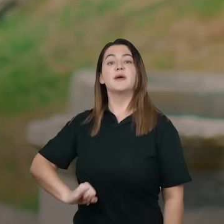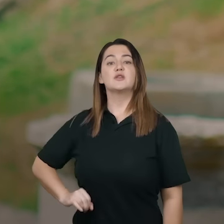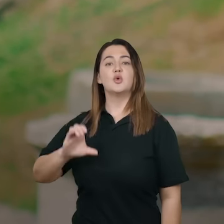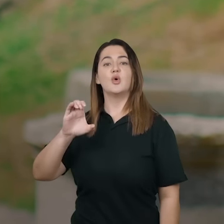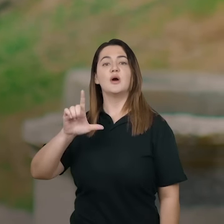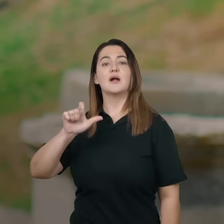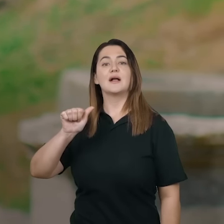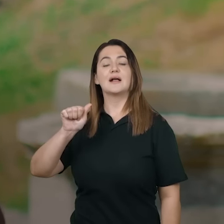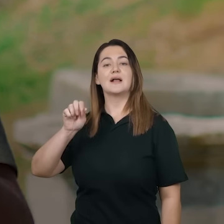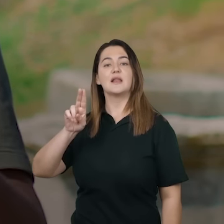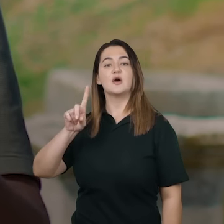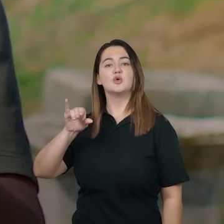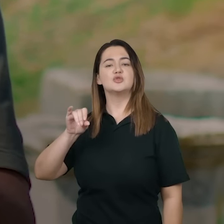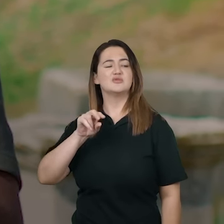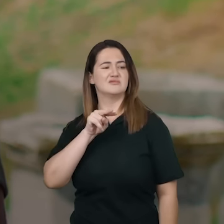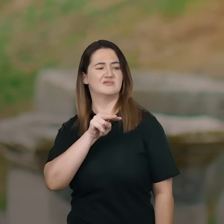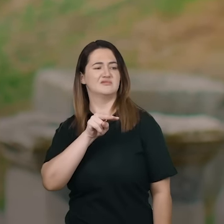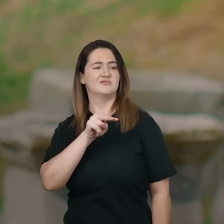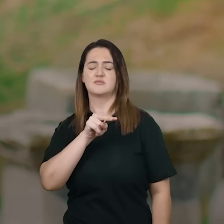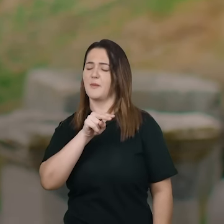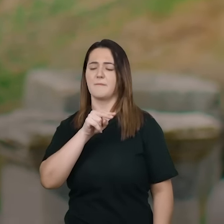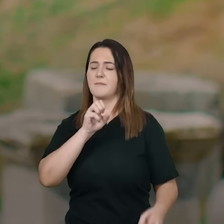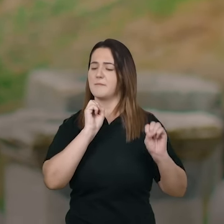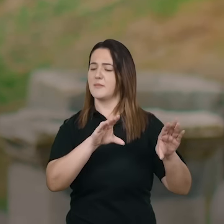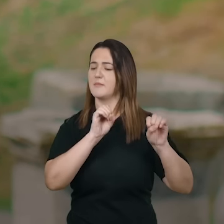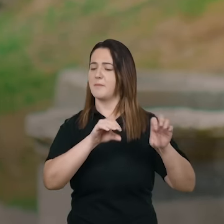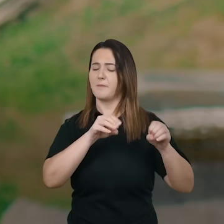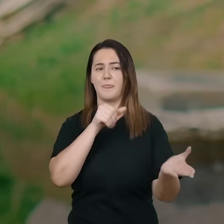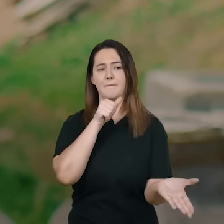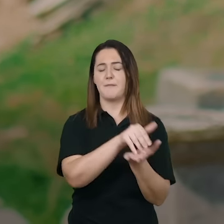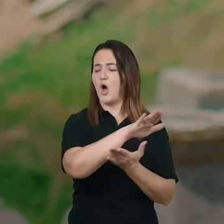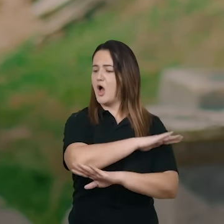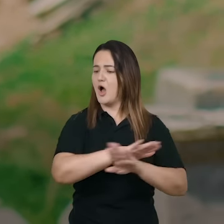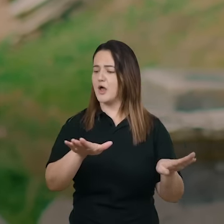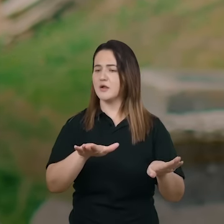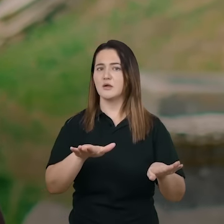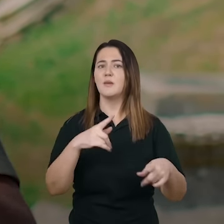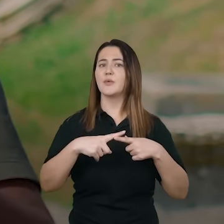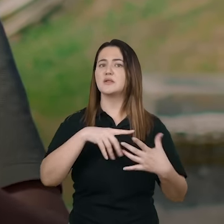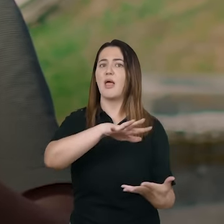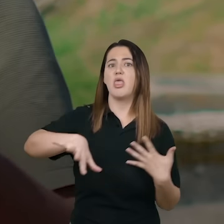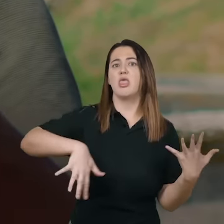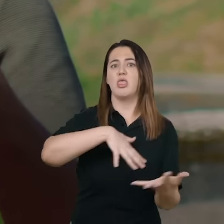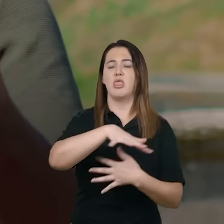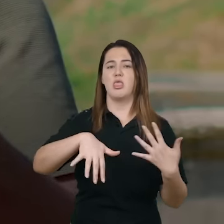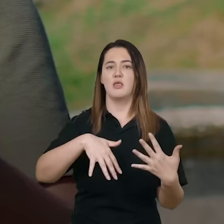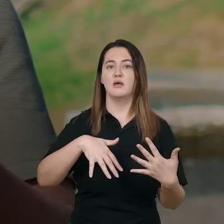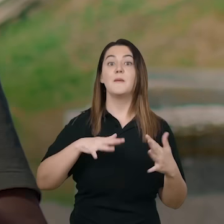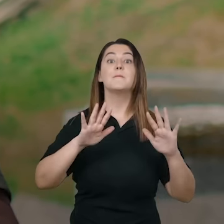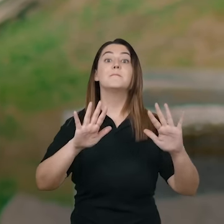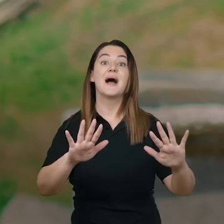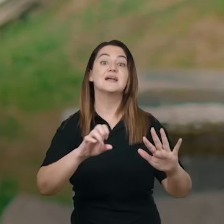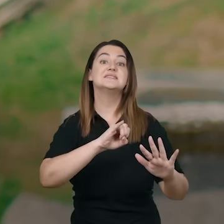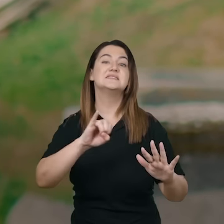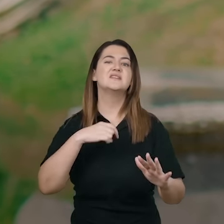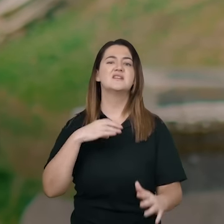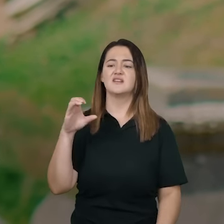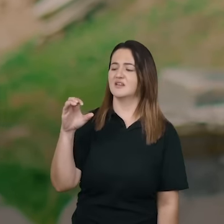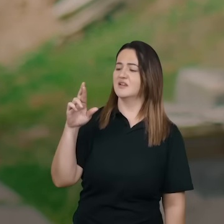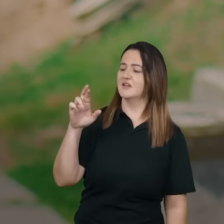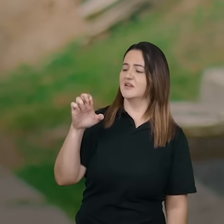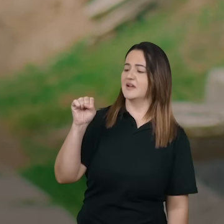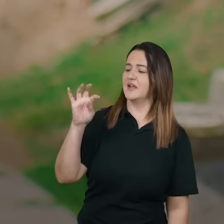Alguns estudiosos acreditam que esse nome Cresto, que aparece na citação do autor romano, seria na verdade uma corruptela do nome